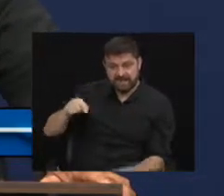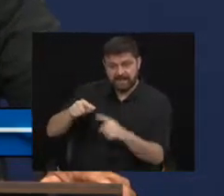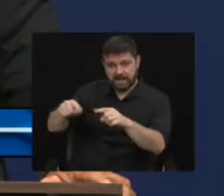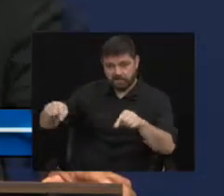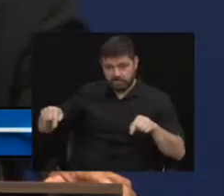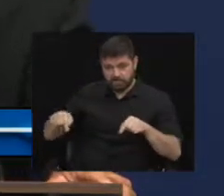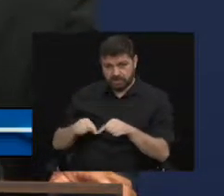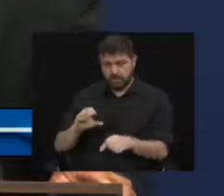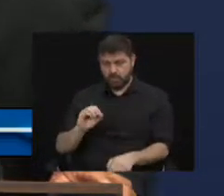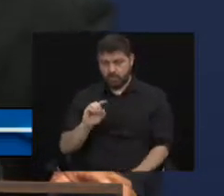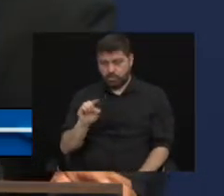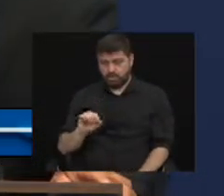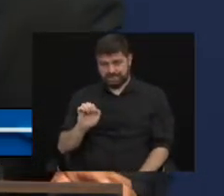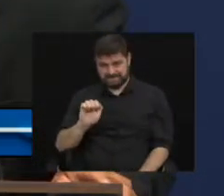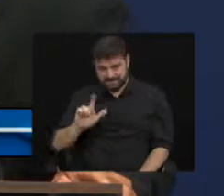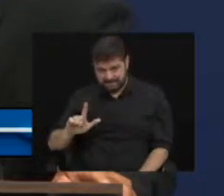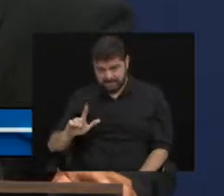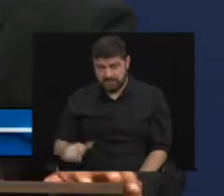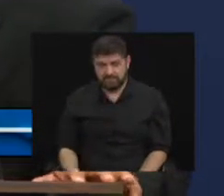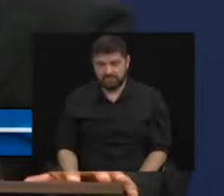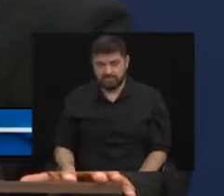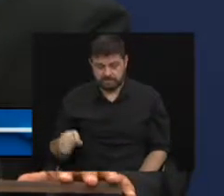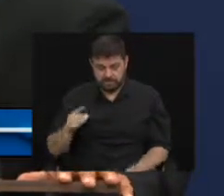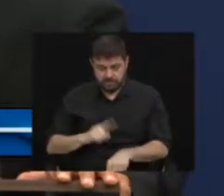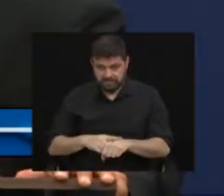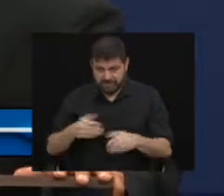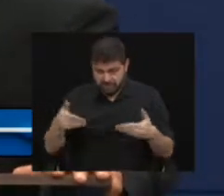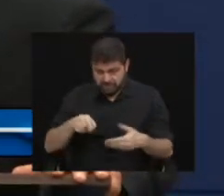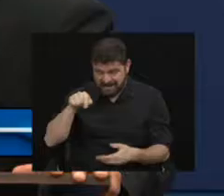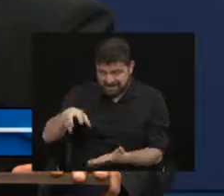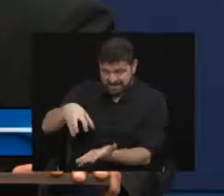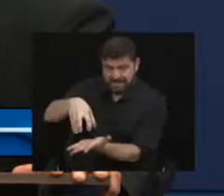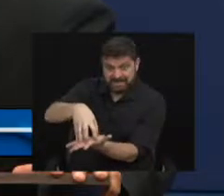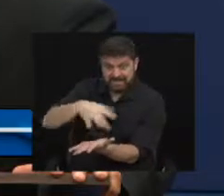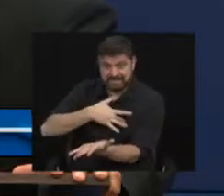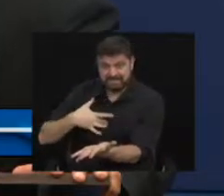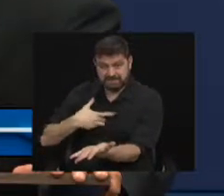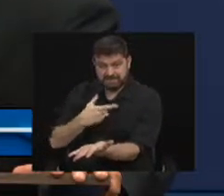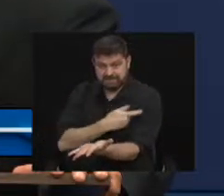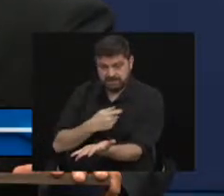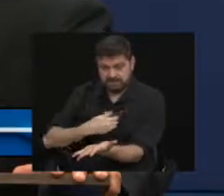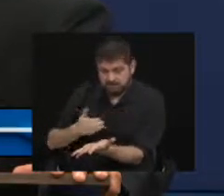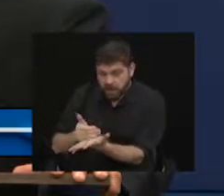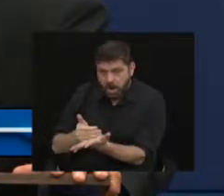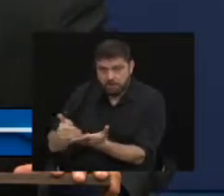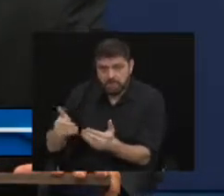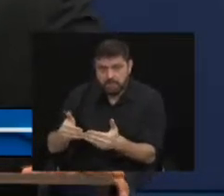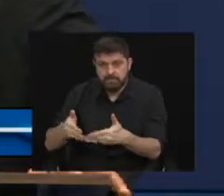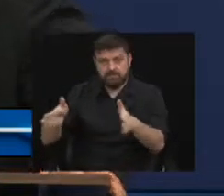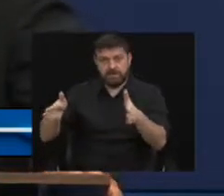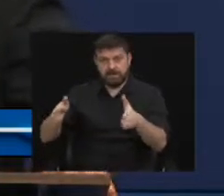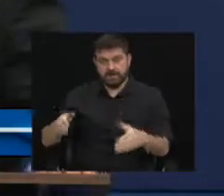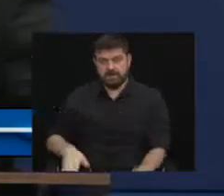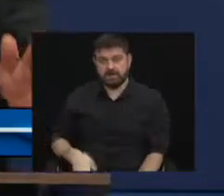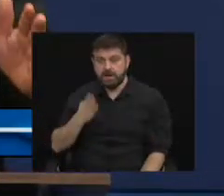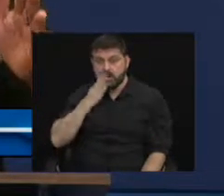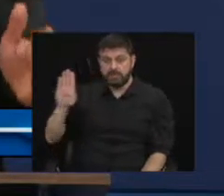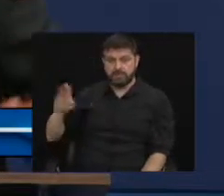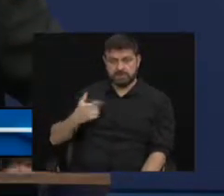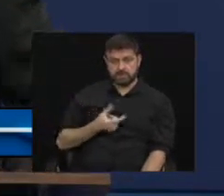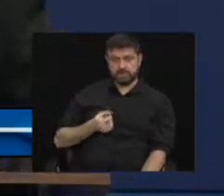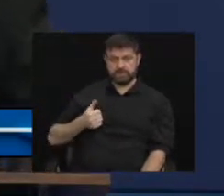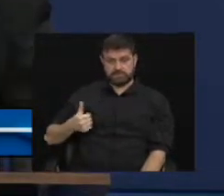da comissão de obra dessa cidade. E, vereador Iabico, eu tenho hoje informações muito tristes